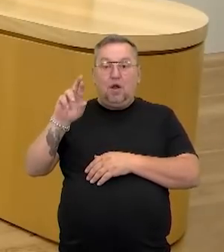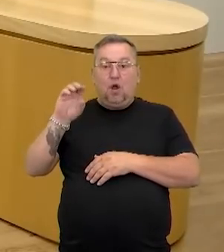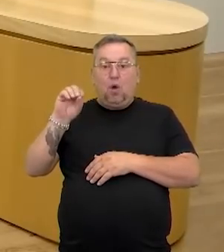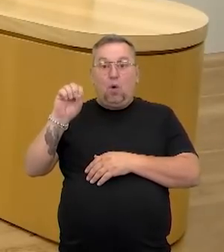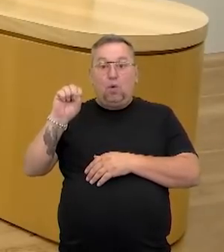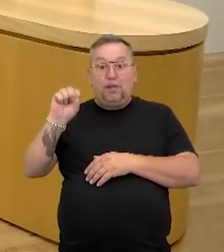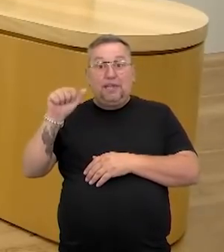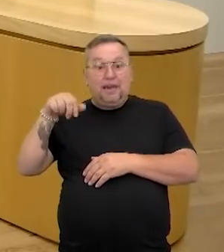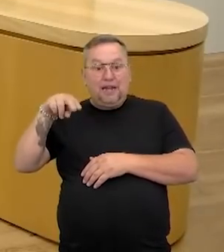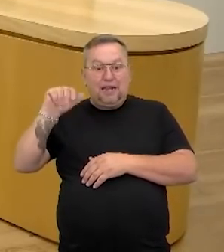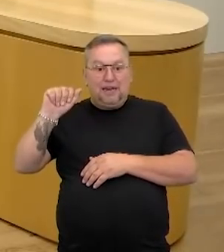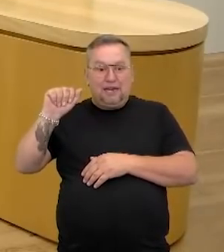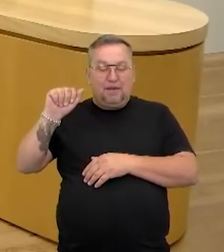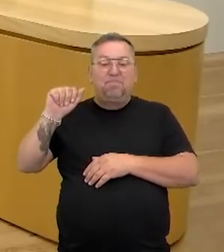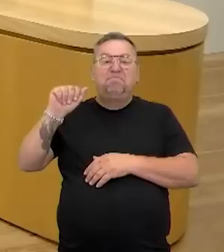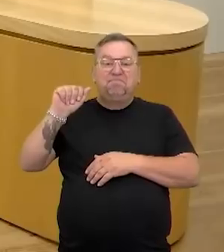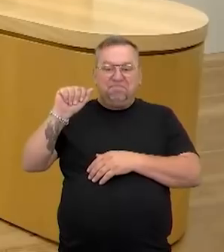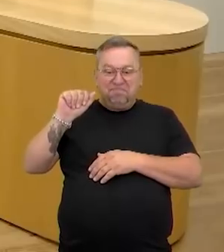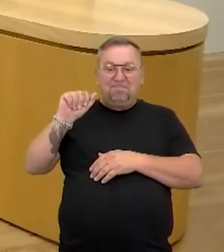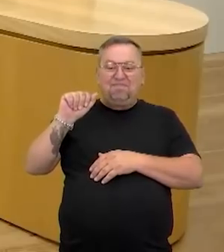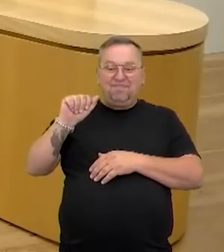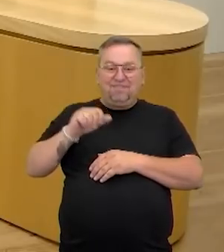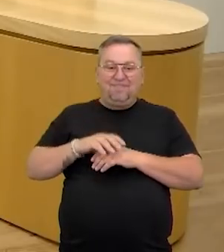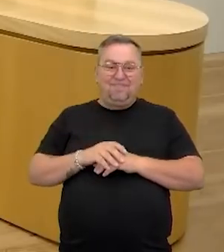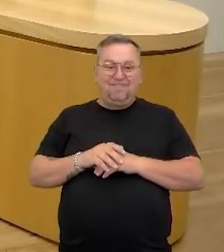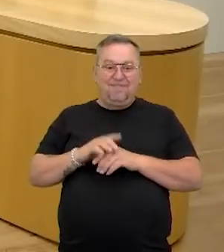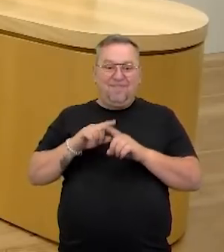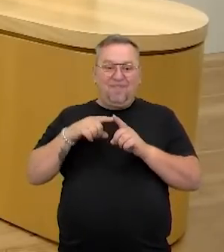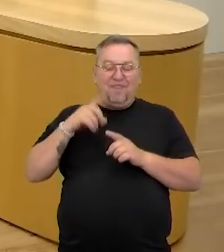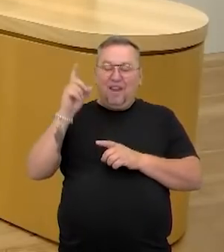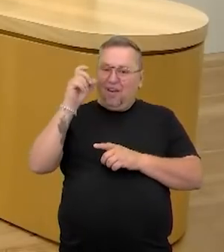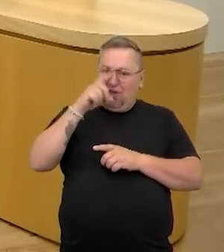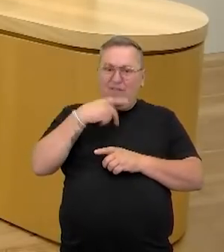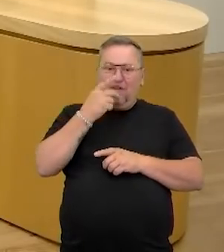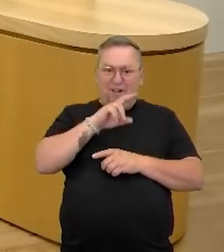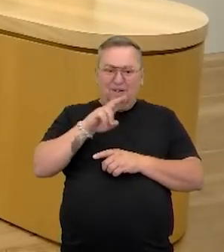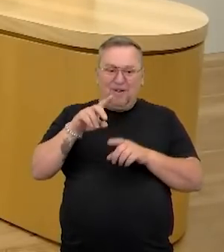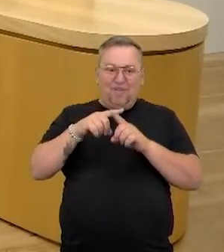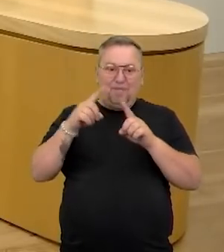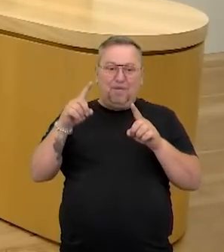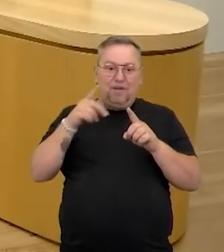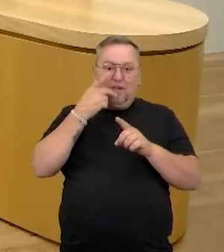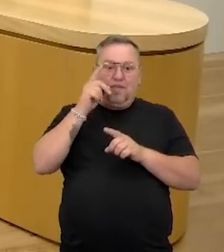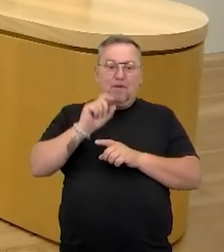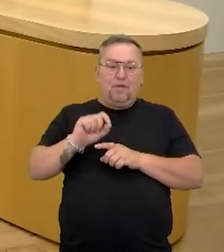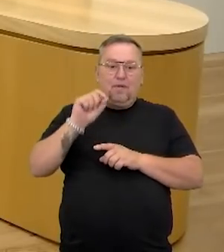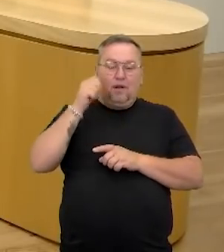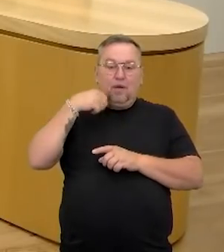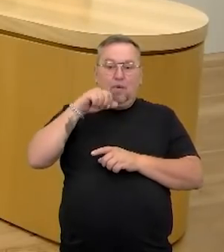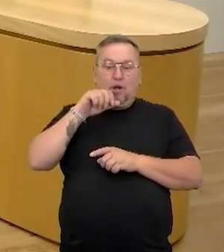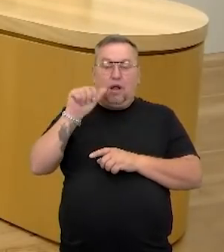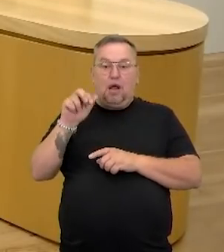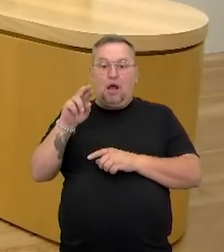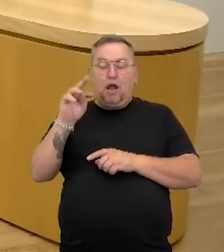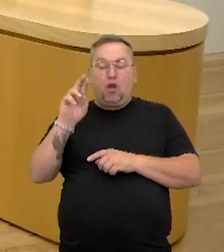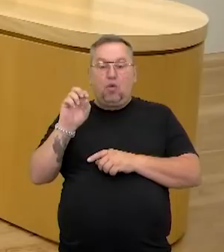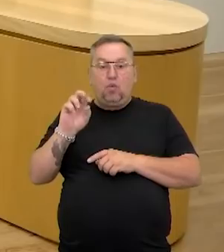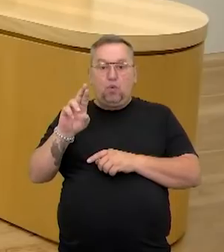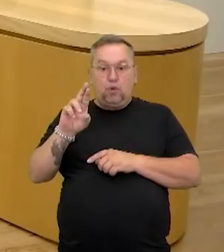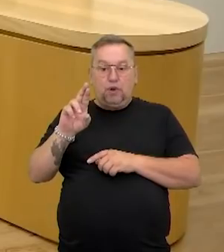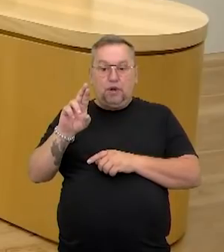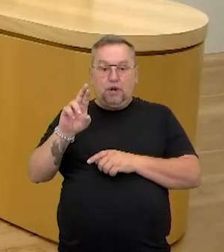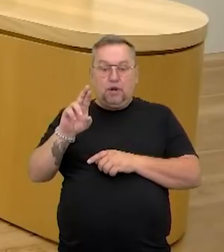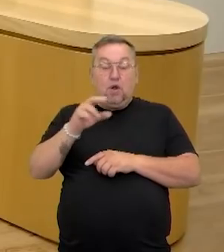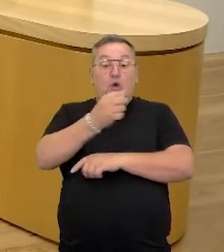falar Rossana, né? Domingues, é complicado a gente falar os nomes, porque, né? Sim, Aí ela é mãe do aluno Arthur Domingues